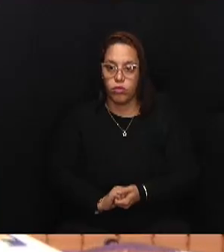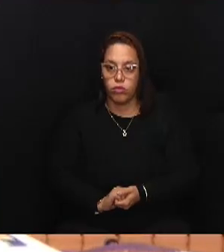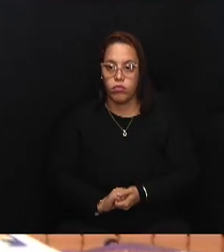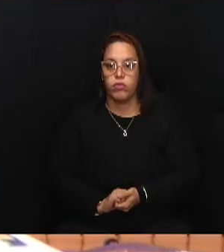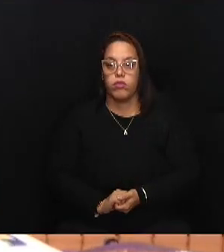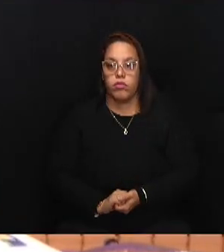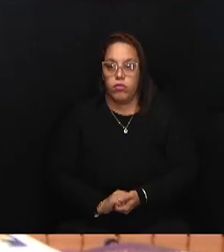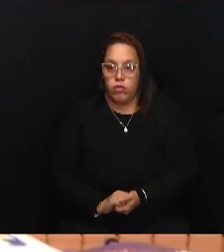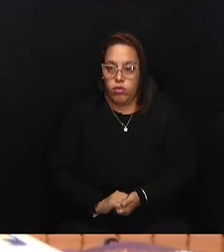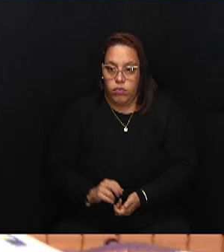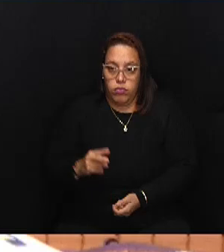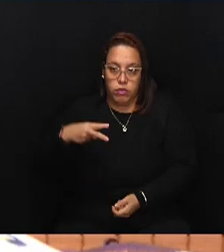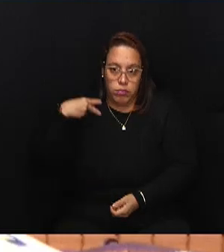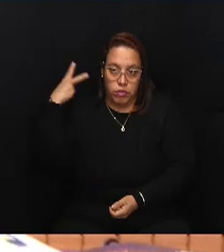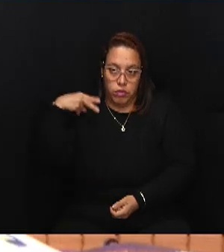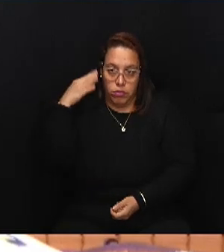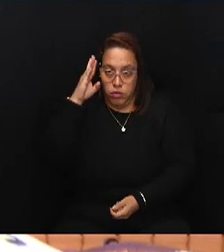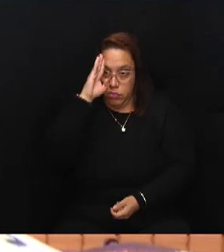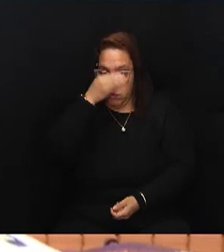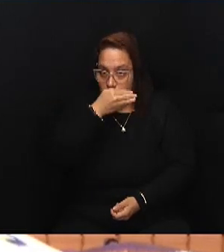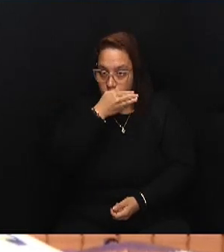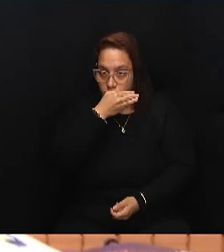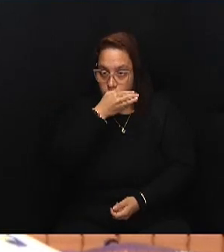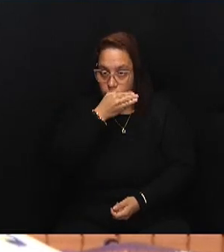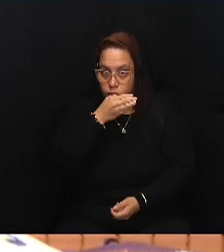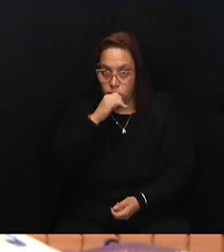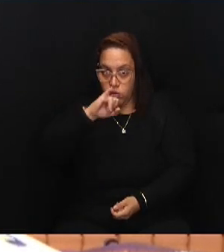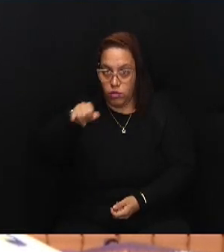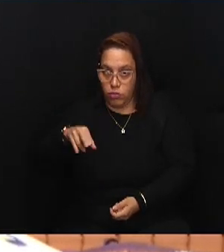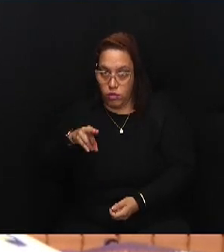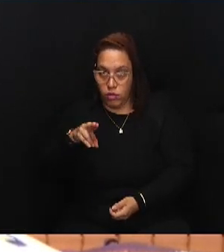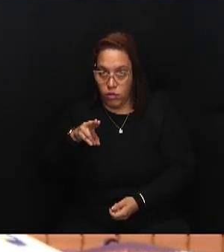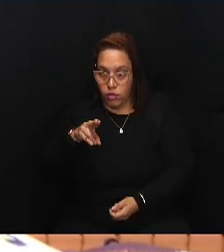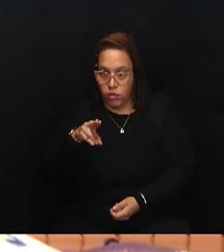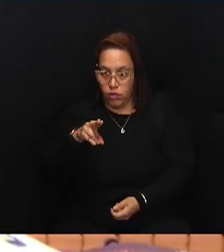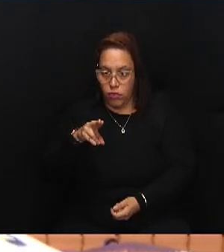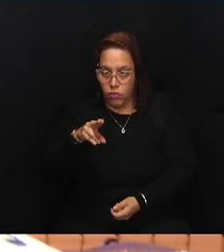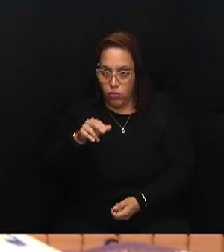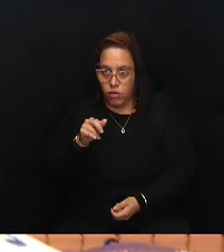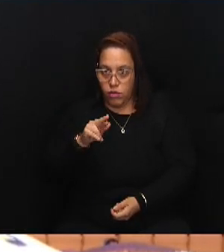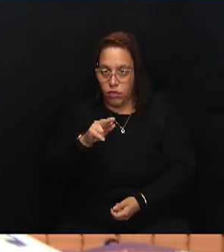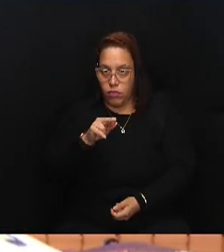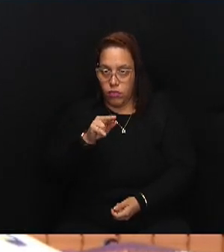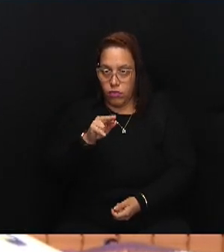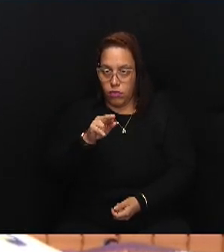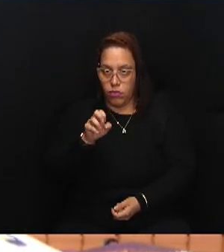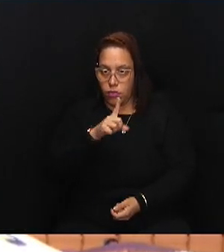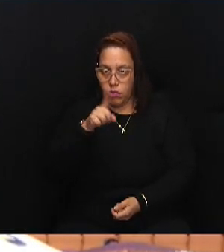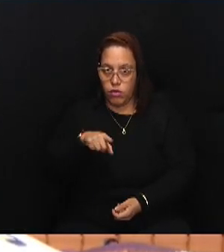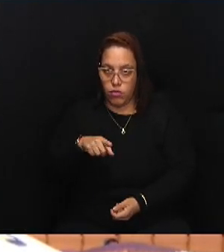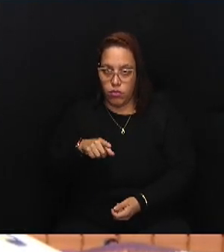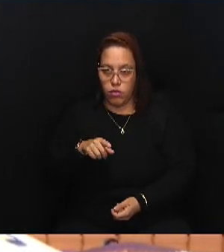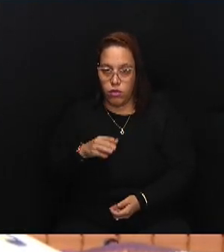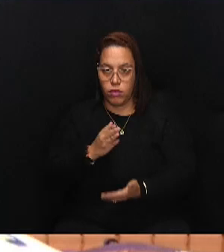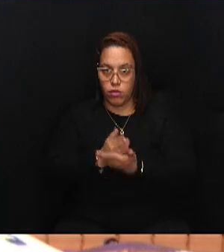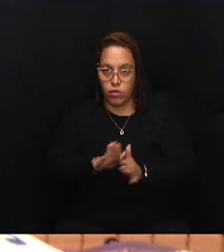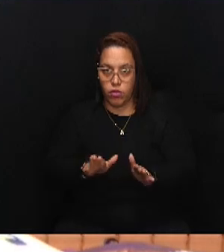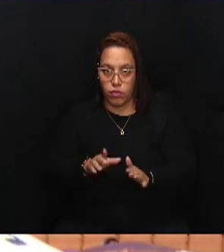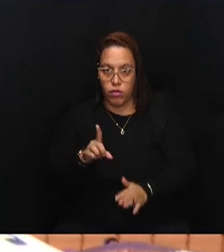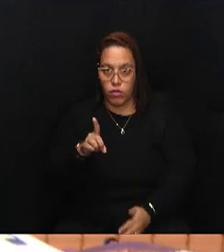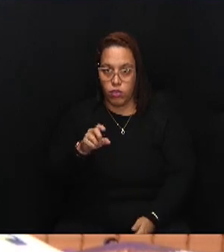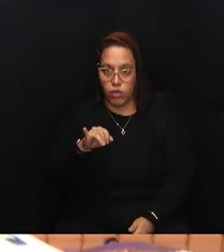Não, vereador Irabic, eu que agradeço. Juarez, você quer finalizar o agradecimento? Já finalizou.